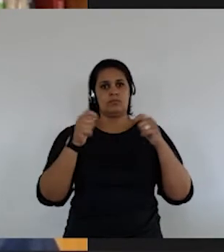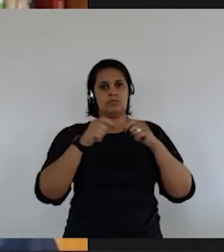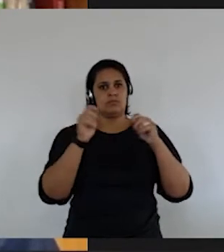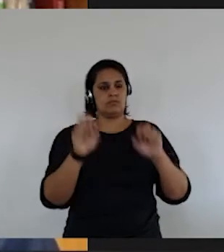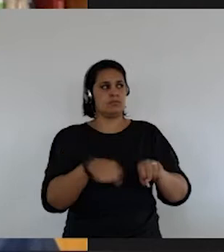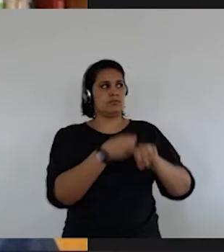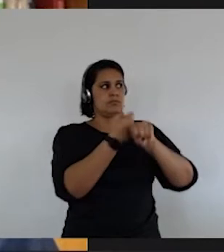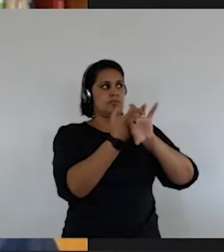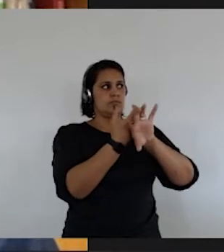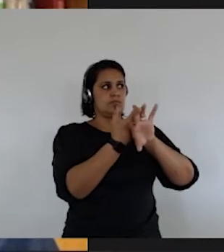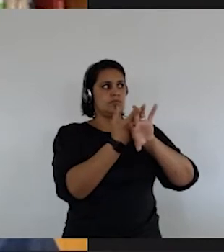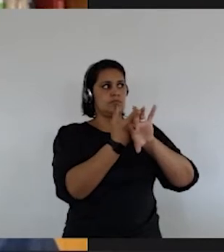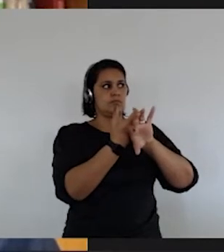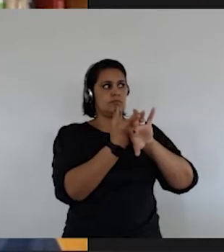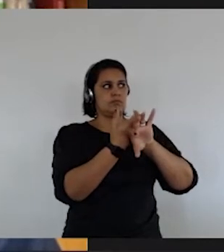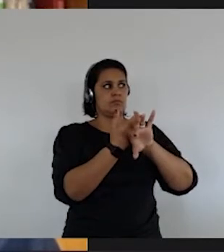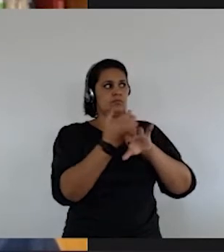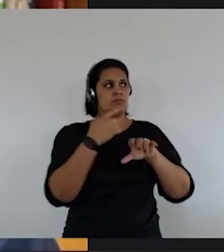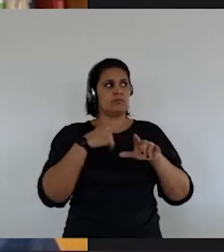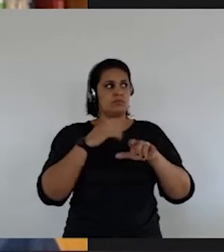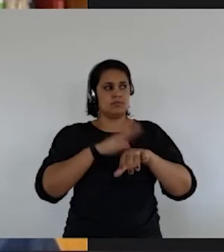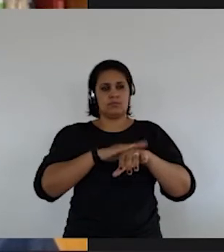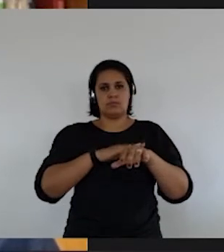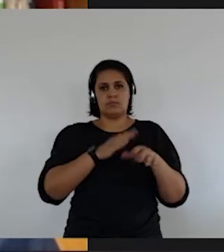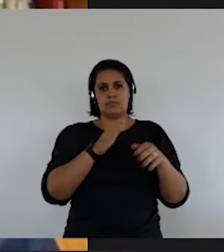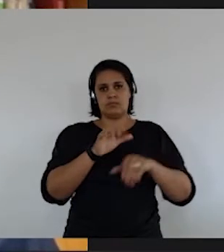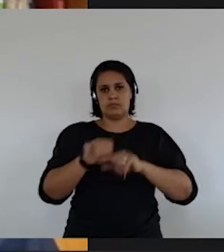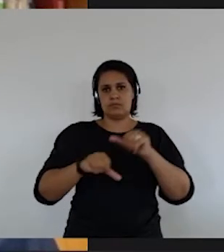3 momentos distintos. No artigo